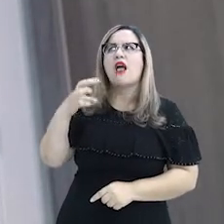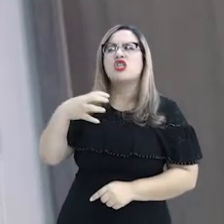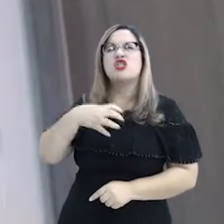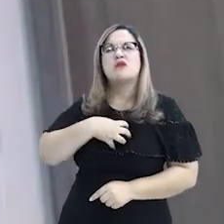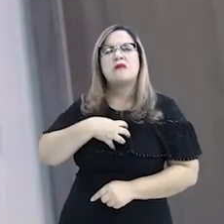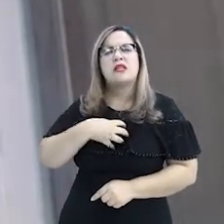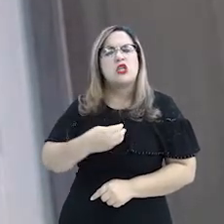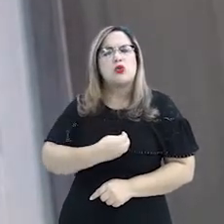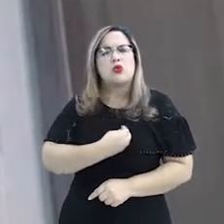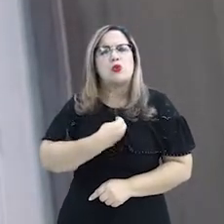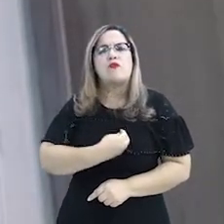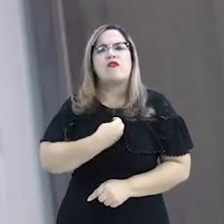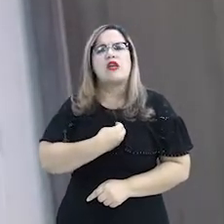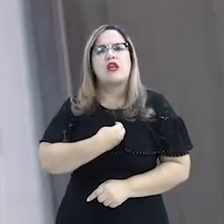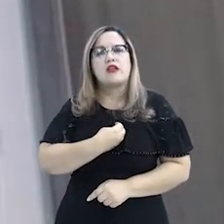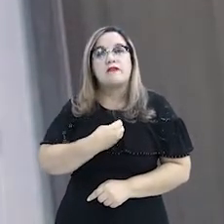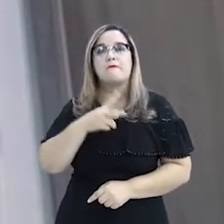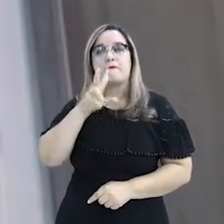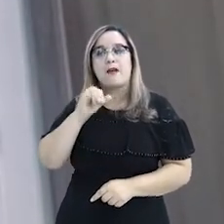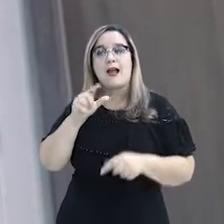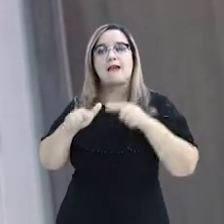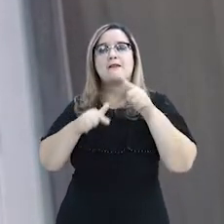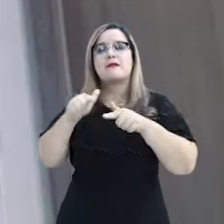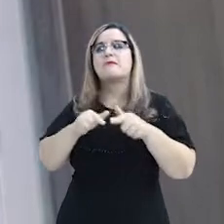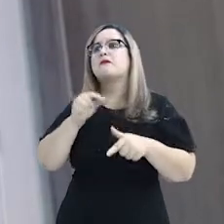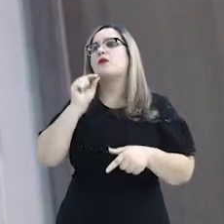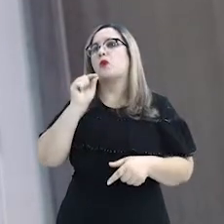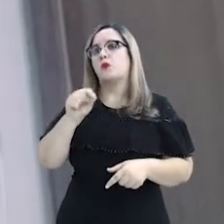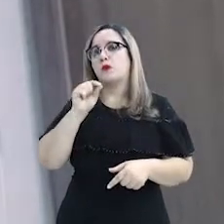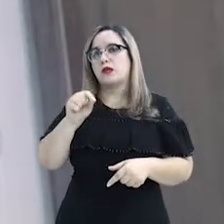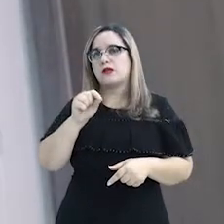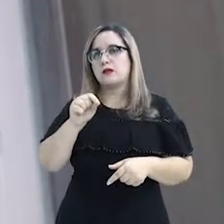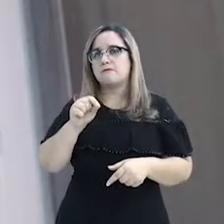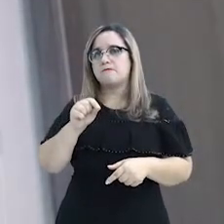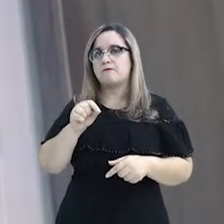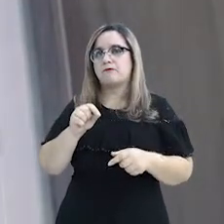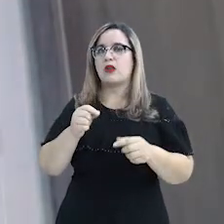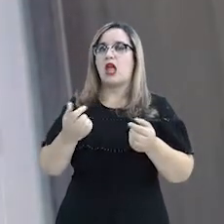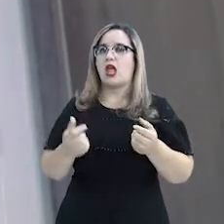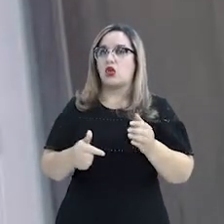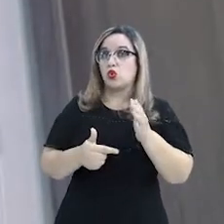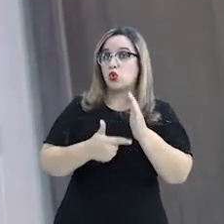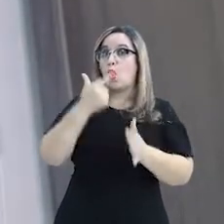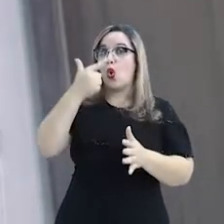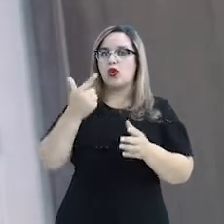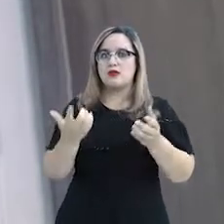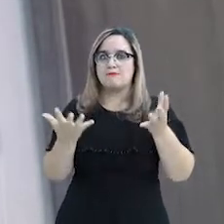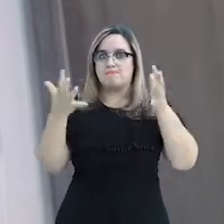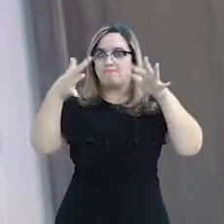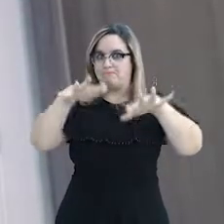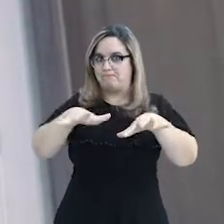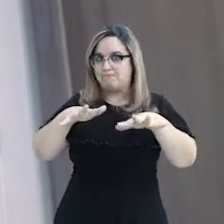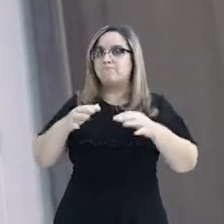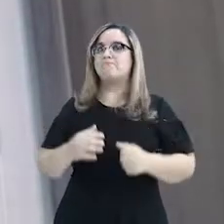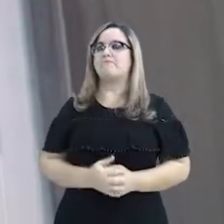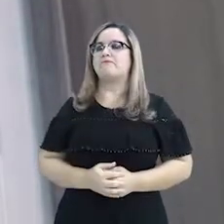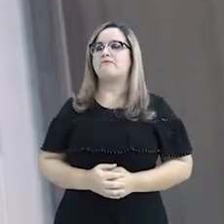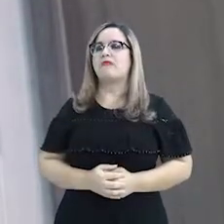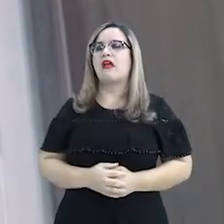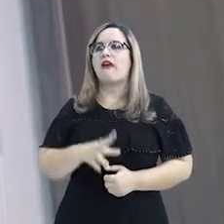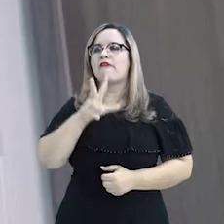da vida. O que será trabalhado com eles em 12 encontros.